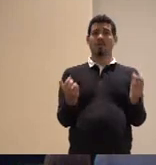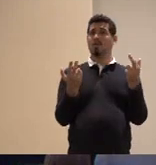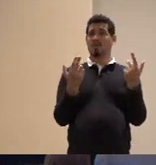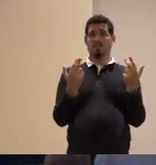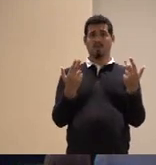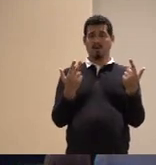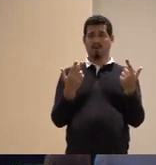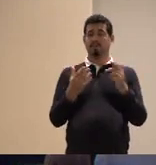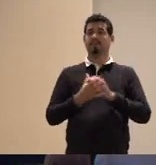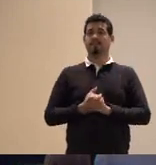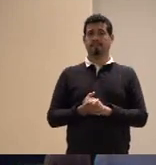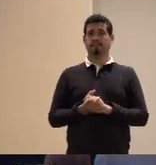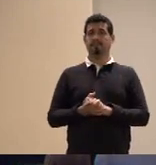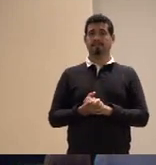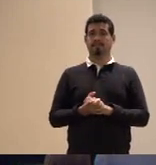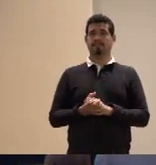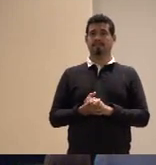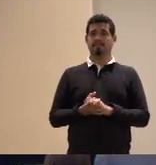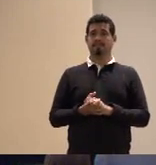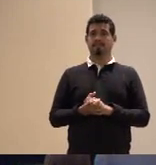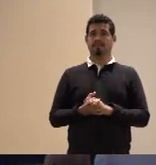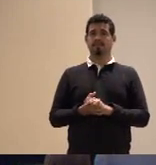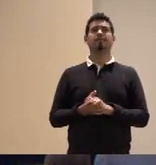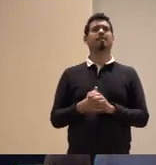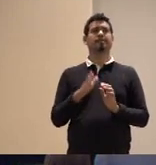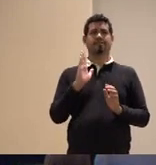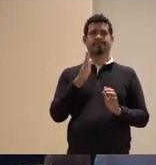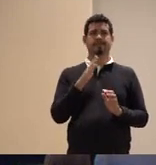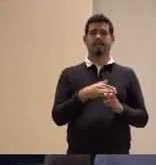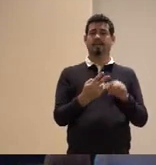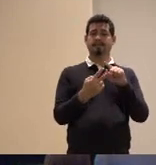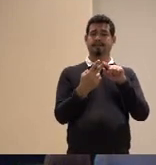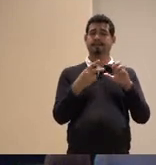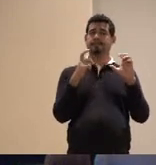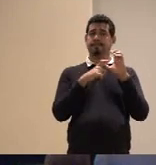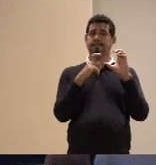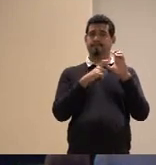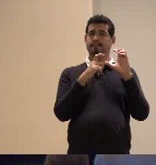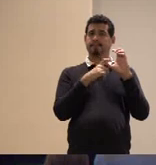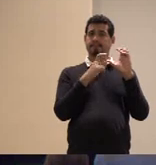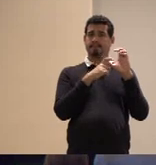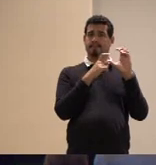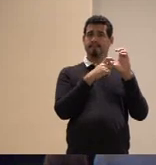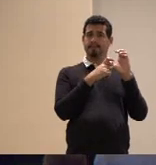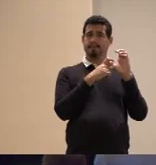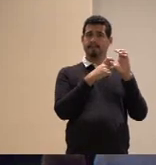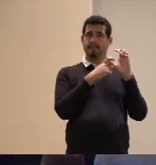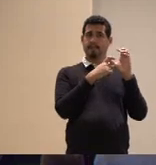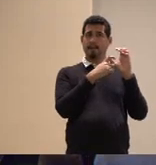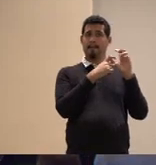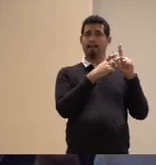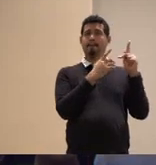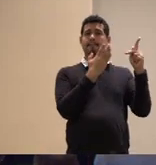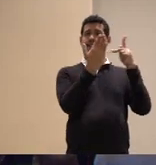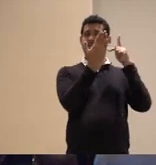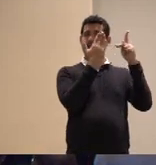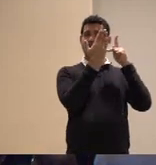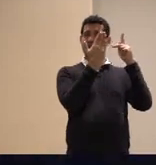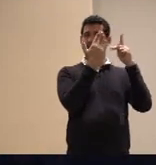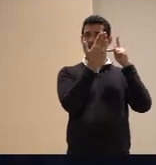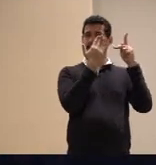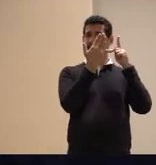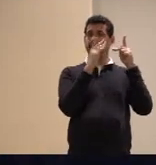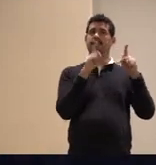quero contato. Ok. Já ficou internado em duas clínicas psiquiátricas o meu. O nosso também. E não tivemos o resultado. O